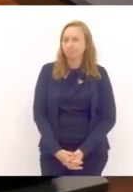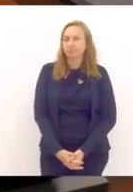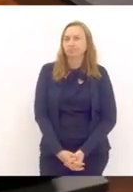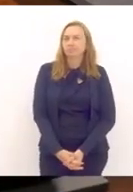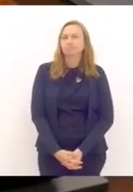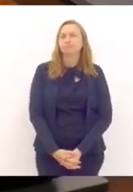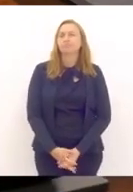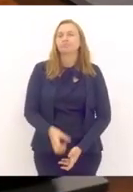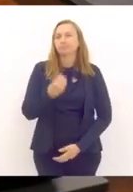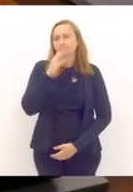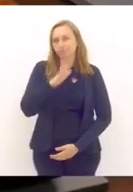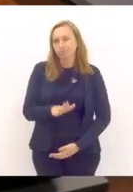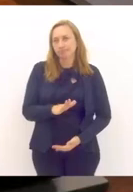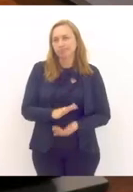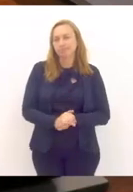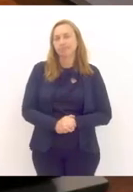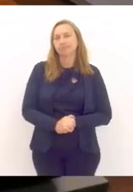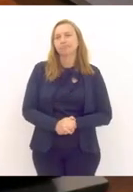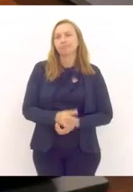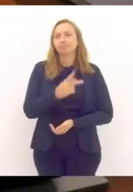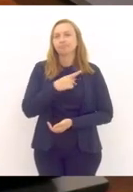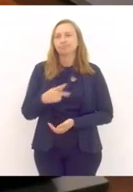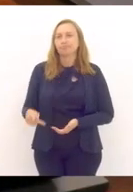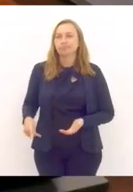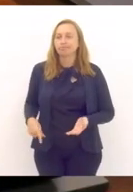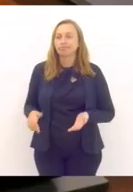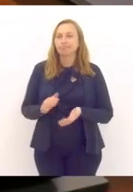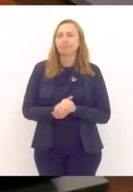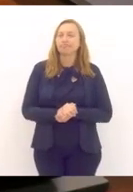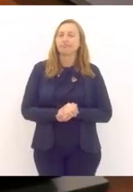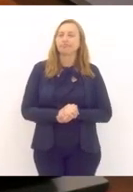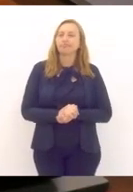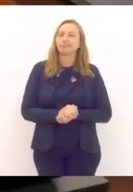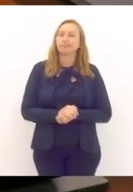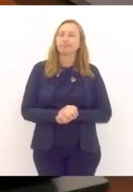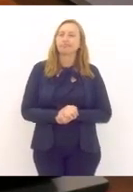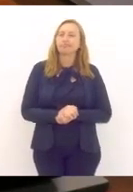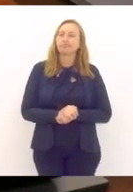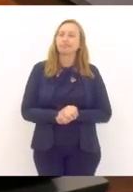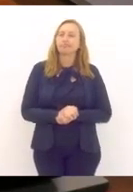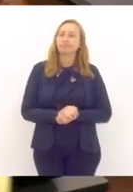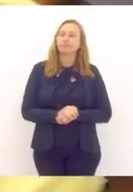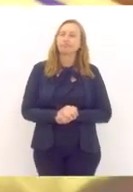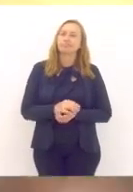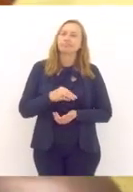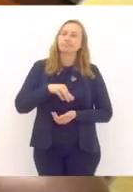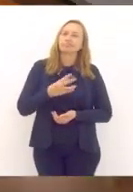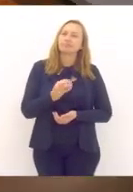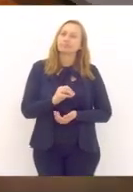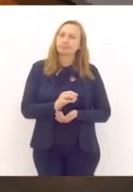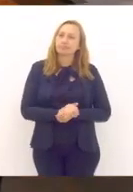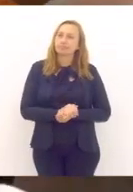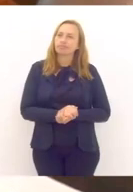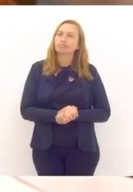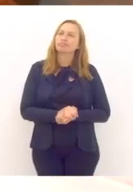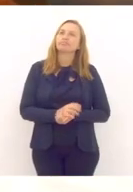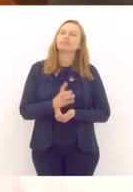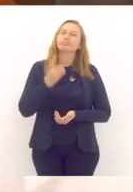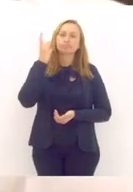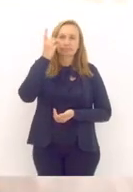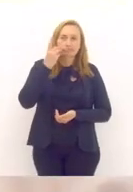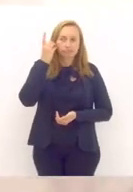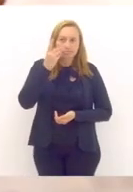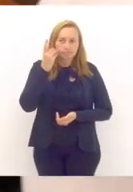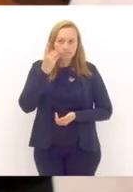Boa tarde, presidente André, nosso deputado Carlos Machado, né, o nosso secretário Leonardo,